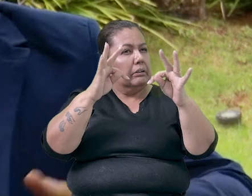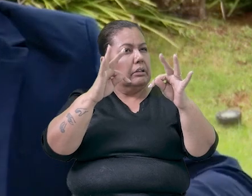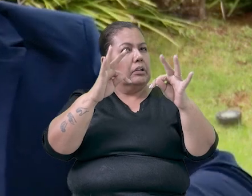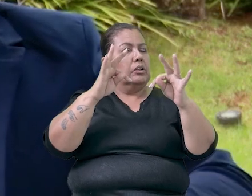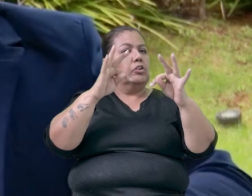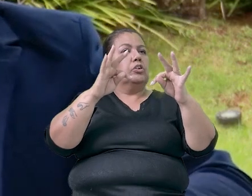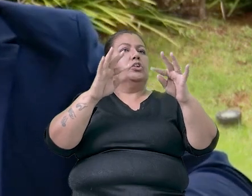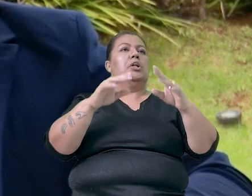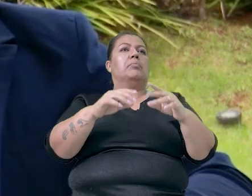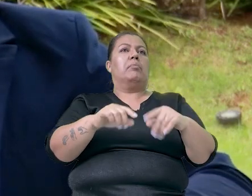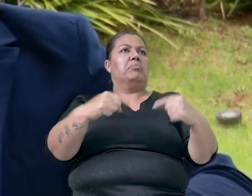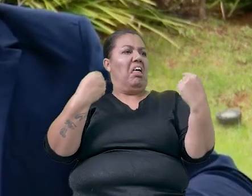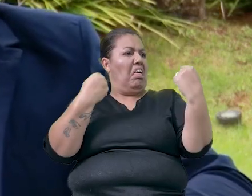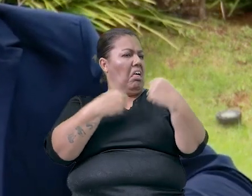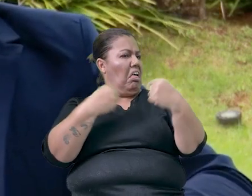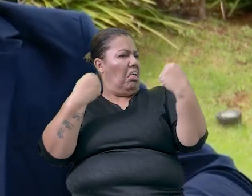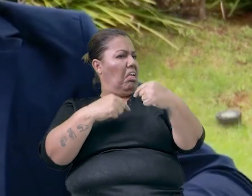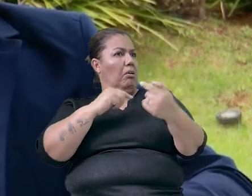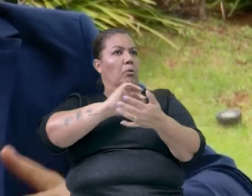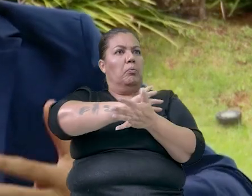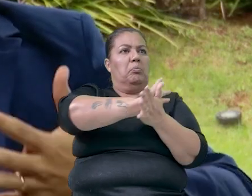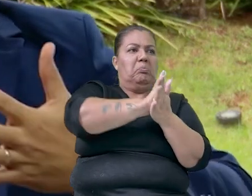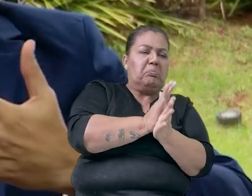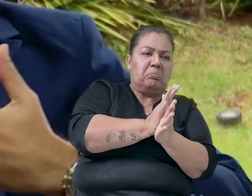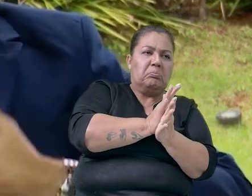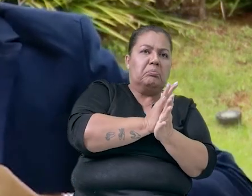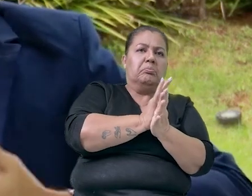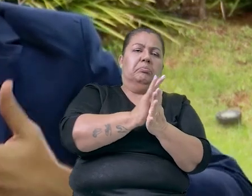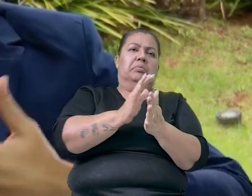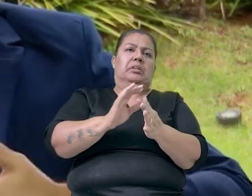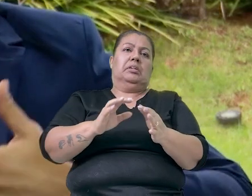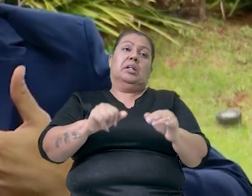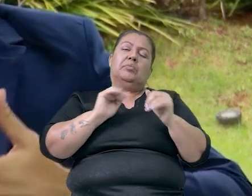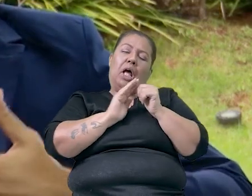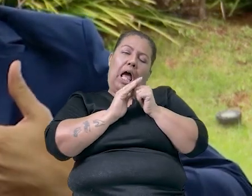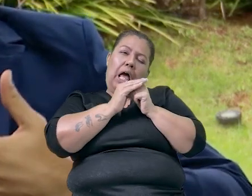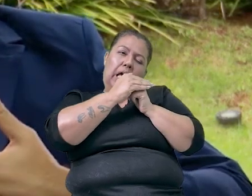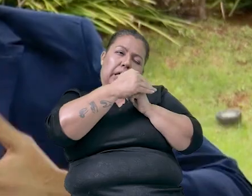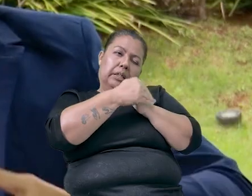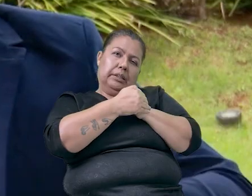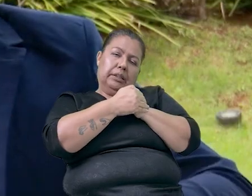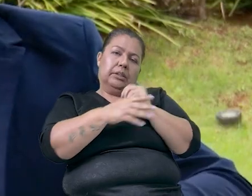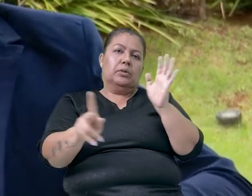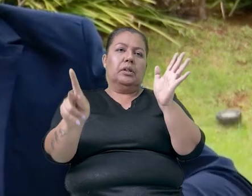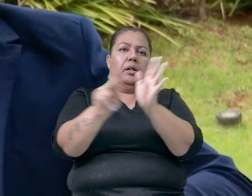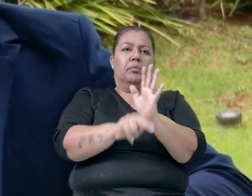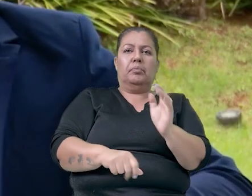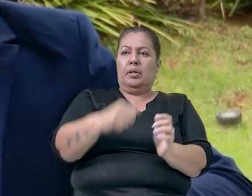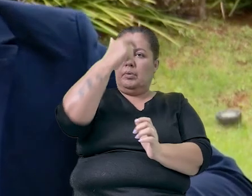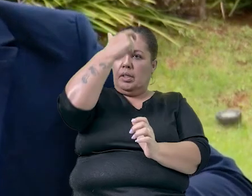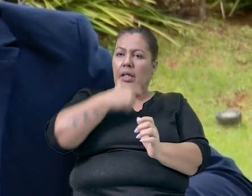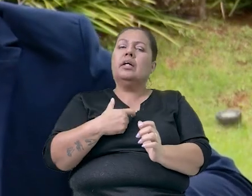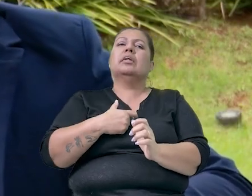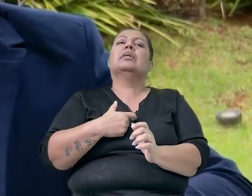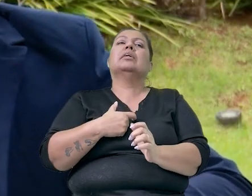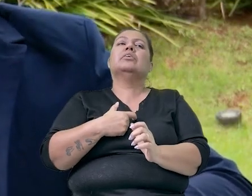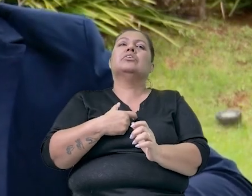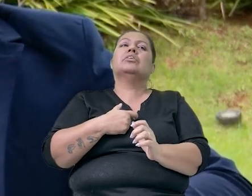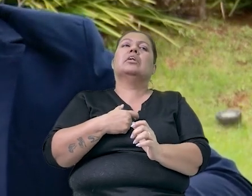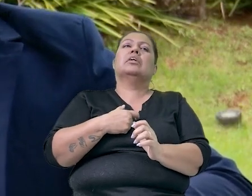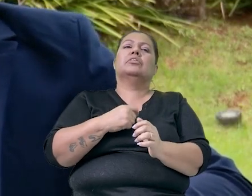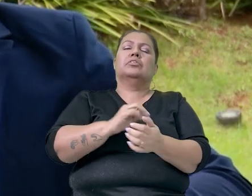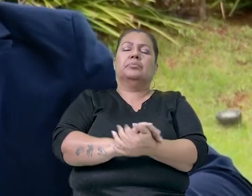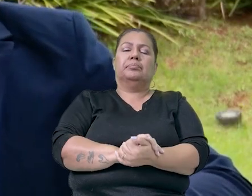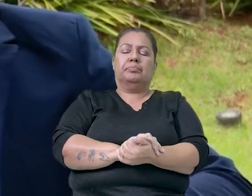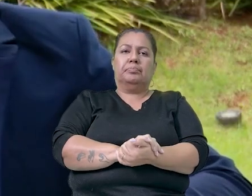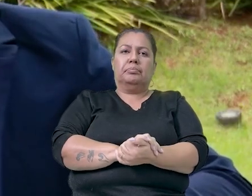cometer crimes de racismo, de injúria, e para se esconder, para esconder a própria identidade na hora de cometer esses crimes. Então,